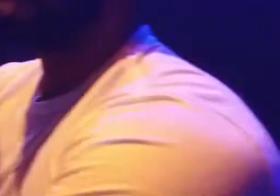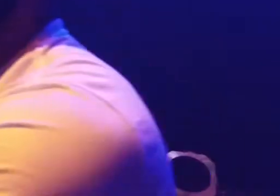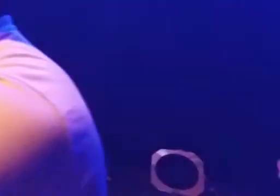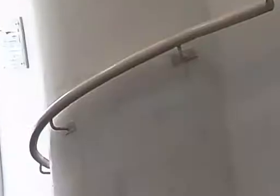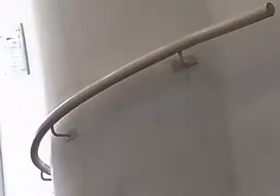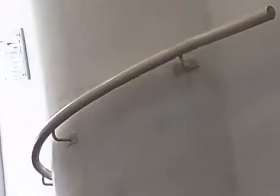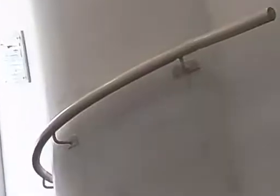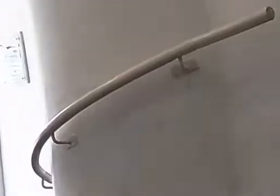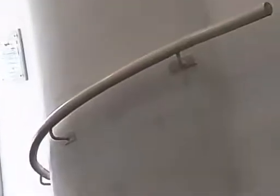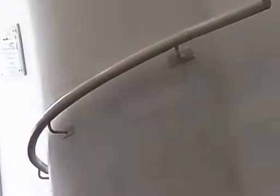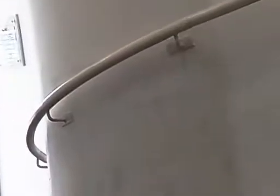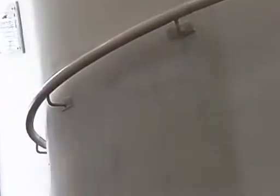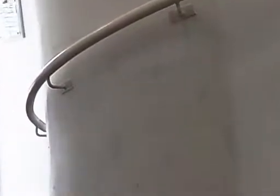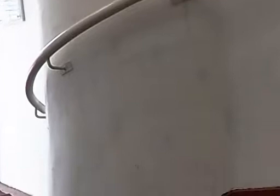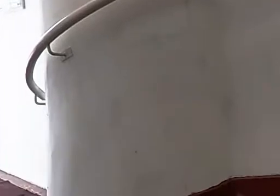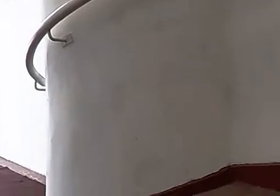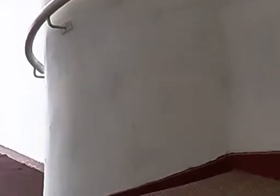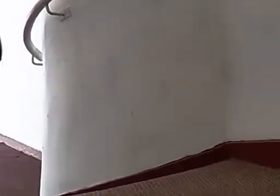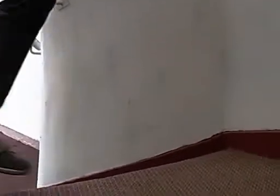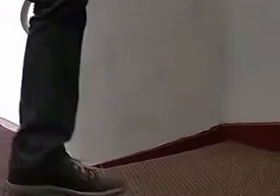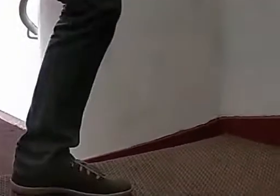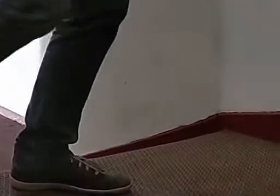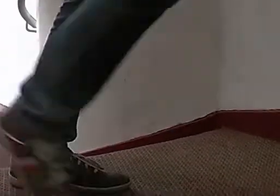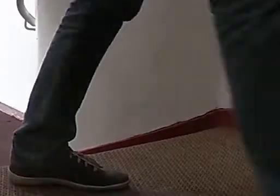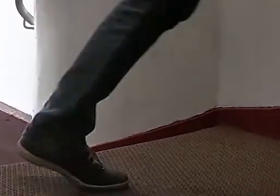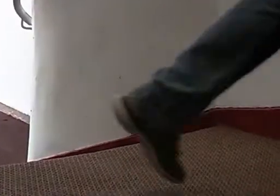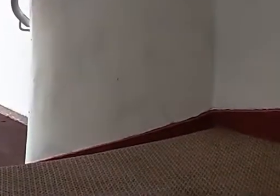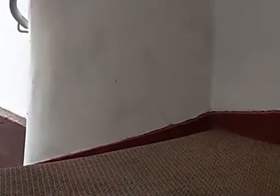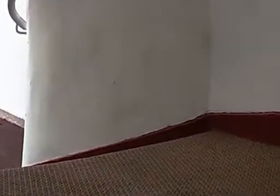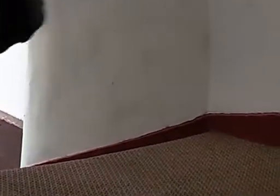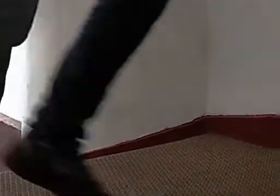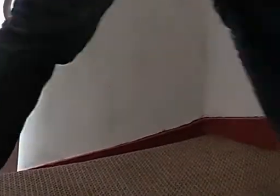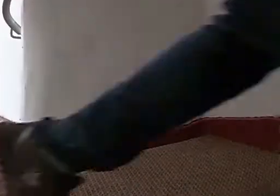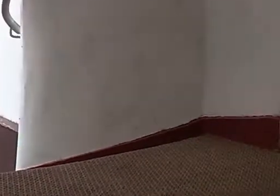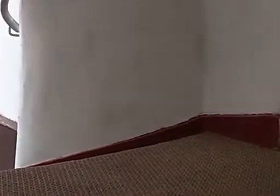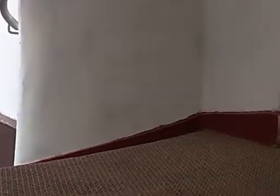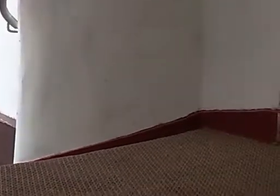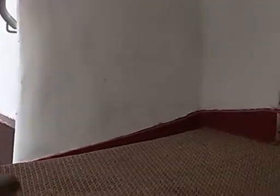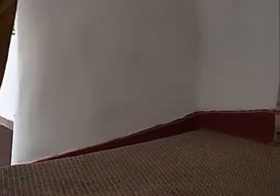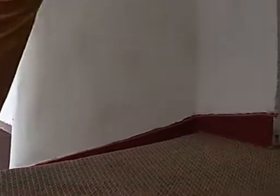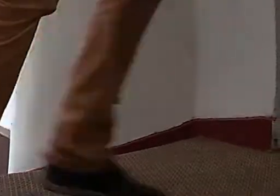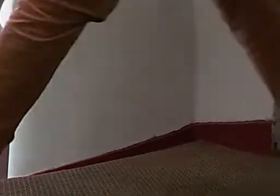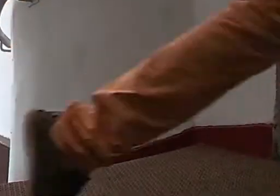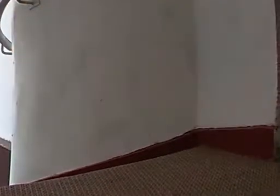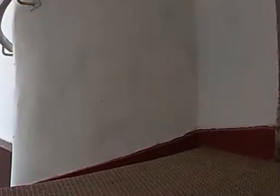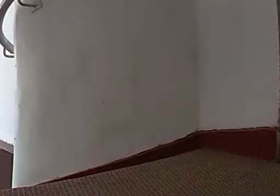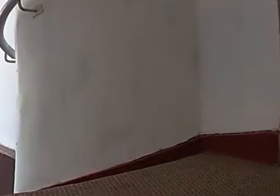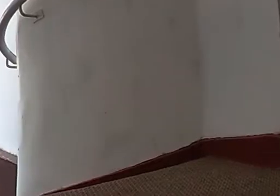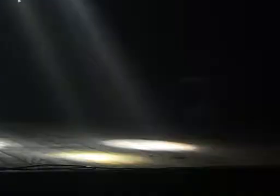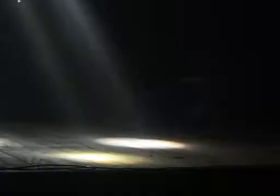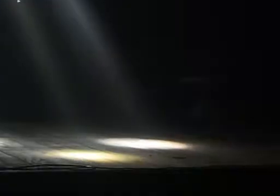viver a diversidade da música pernambucana em plena pandemia. Tem algo novo que precisamos ritmar. Vamos